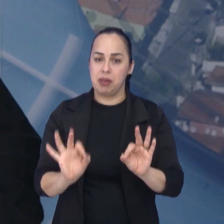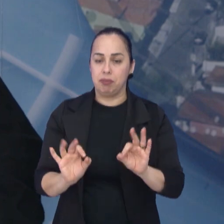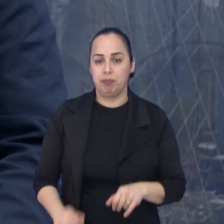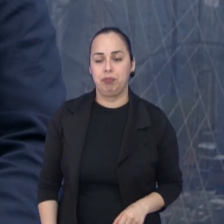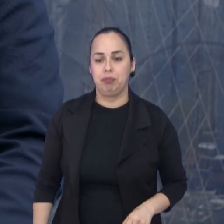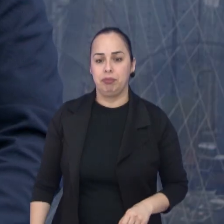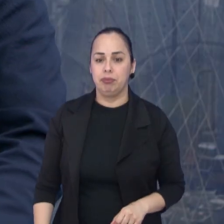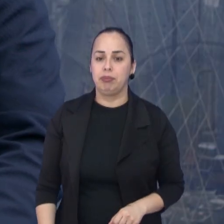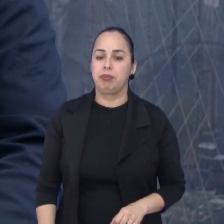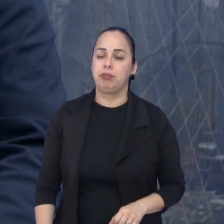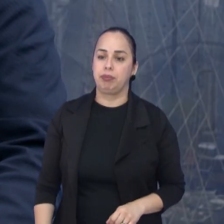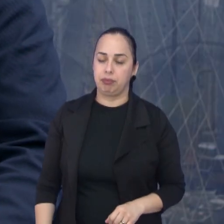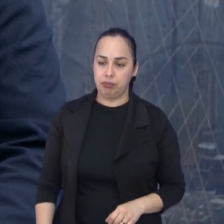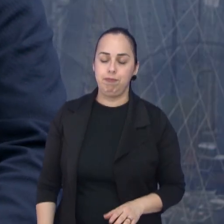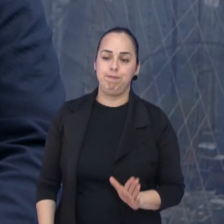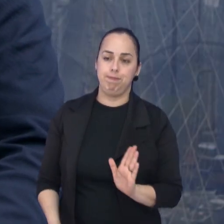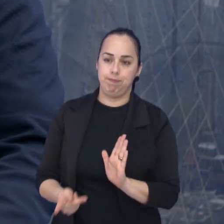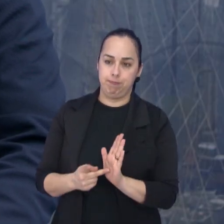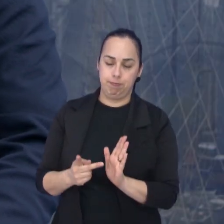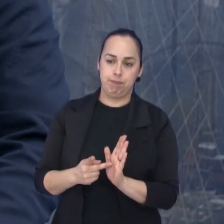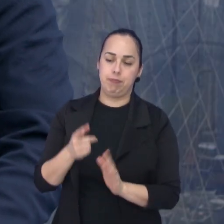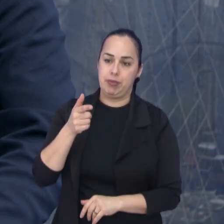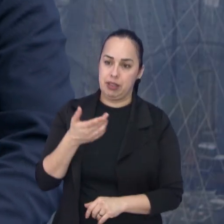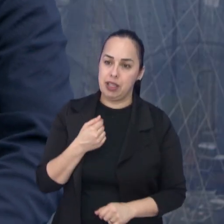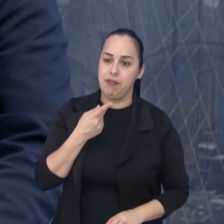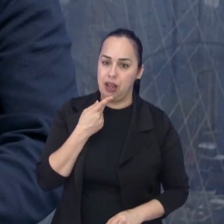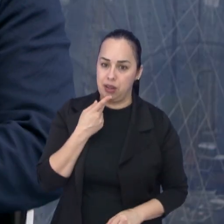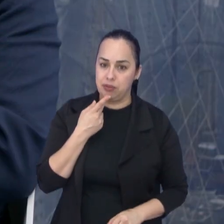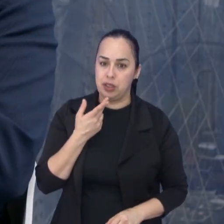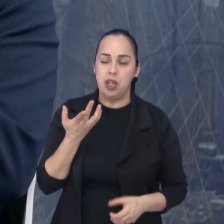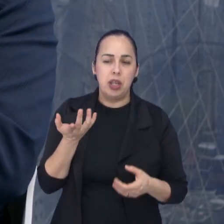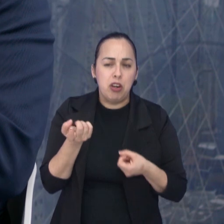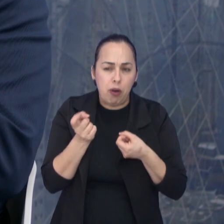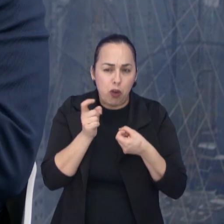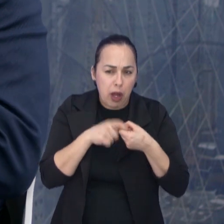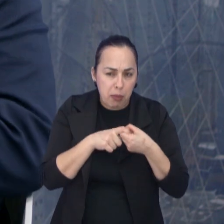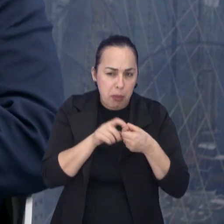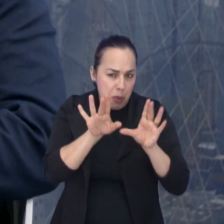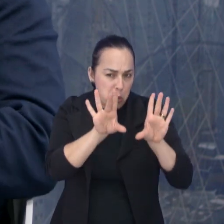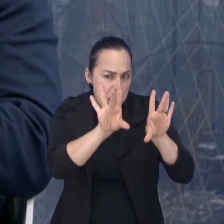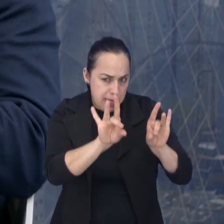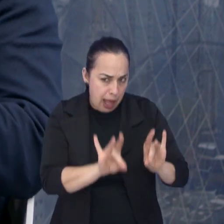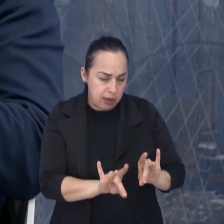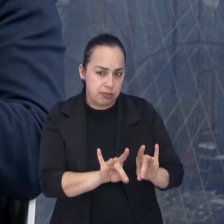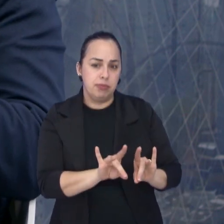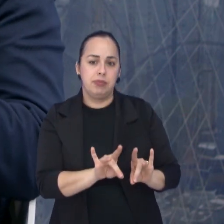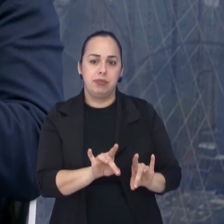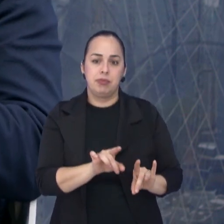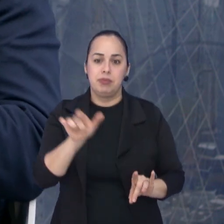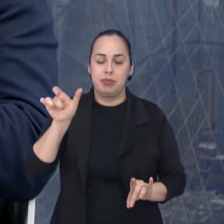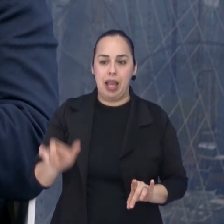zero. Você tem razão na sua observação. Gostaria só de retornar um pouquinho para um detalhe. Ela se